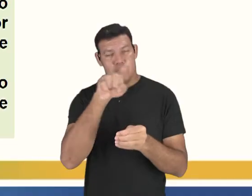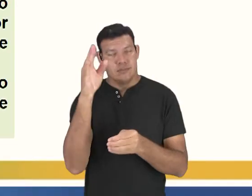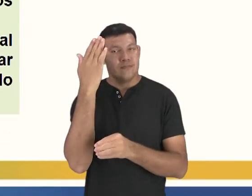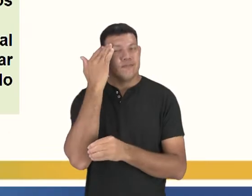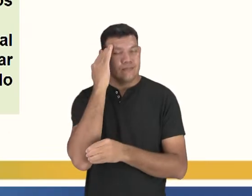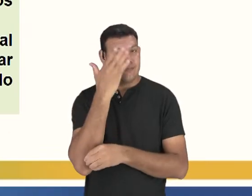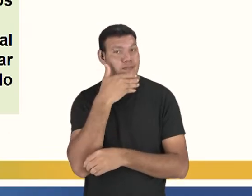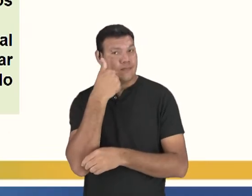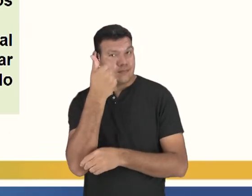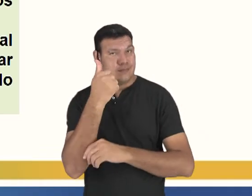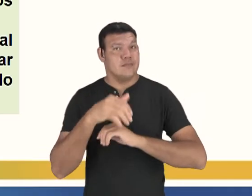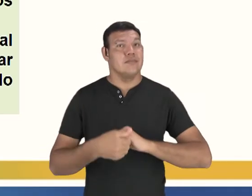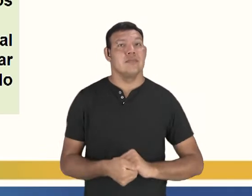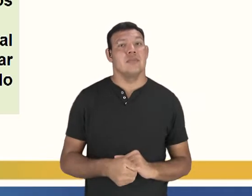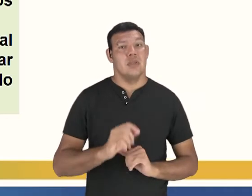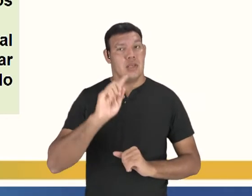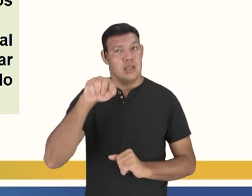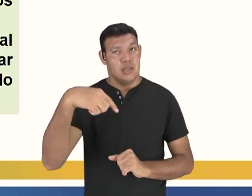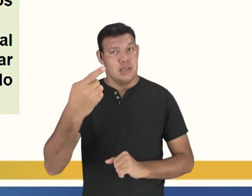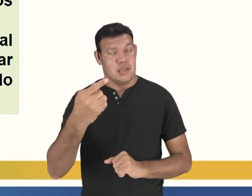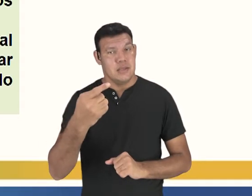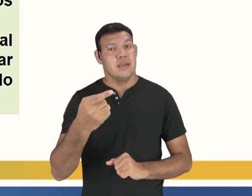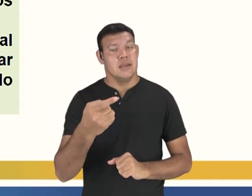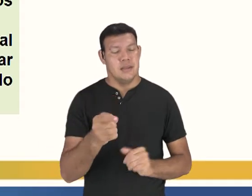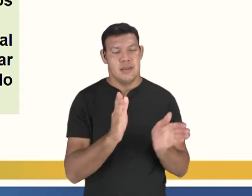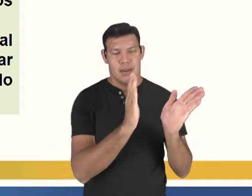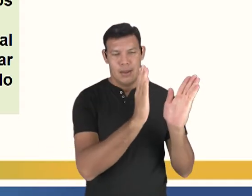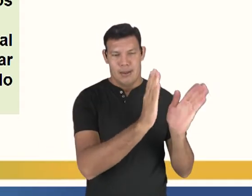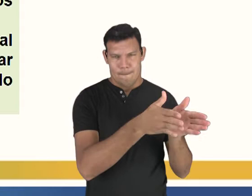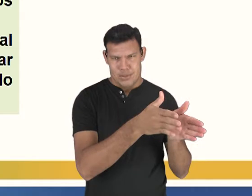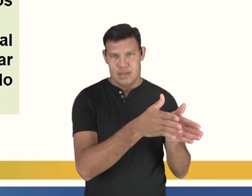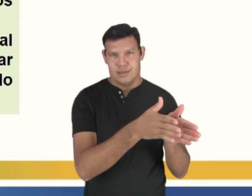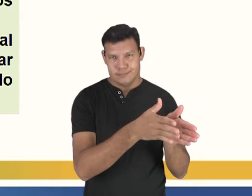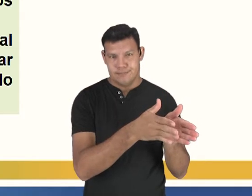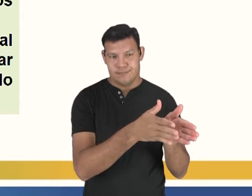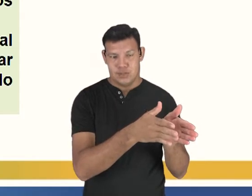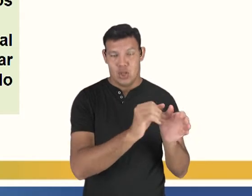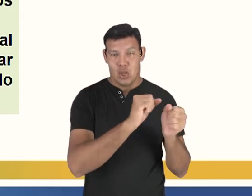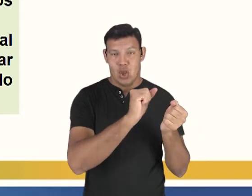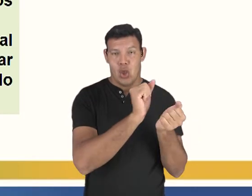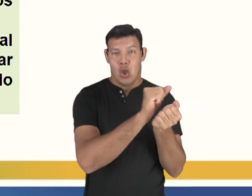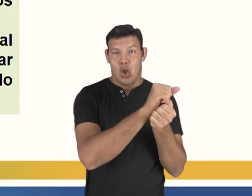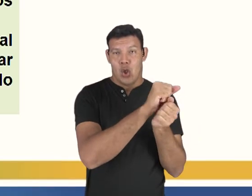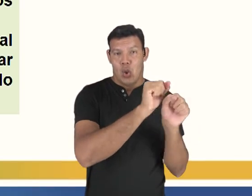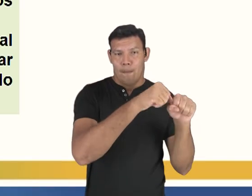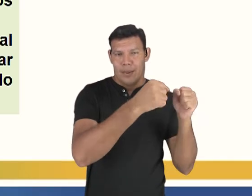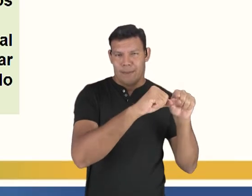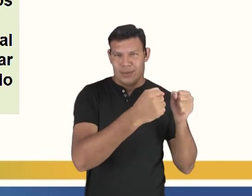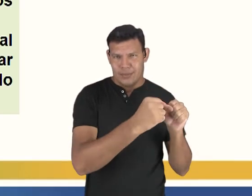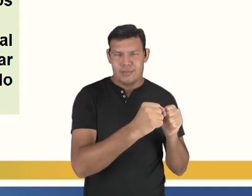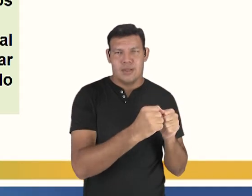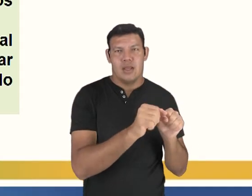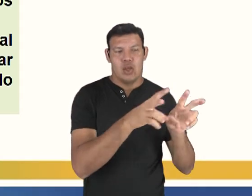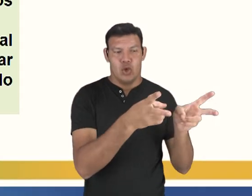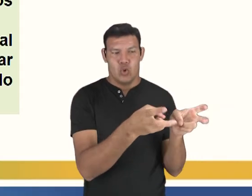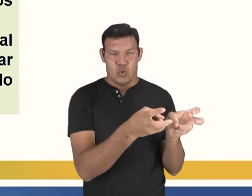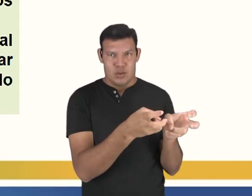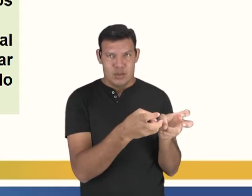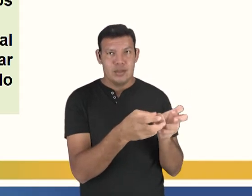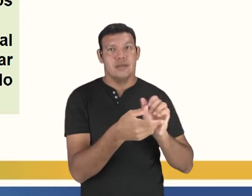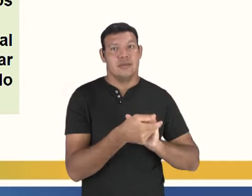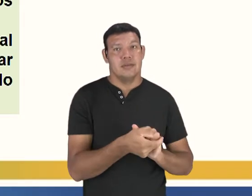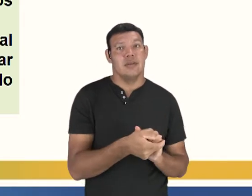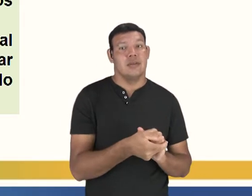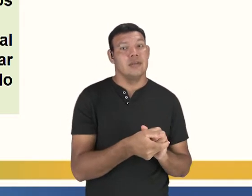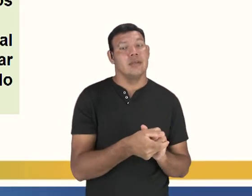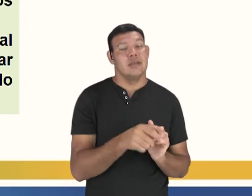entendam. Após essa etapa de quebra, de digestão, de absorção, esse nutriente que está ali como